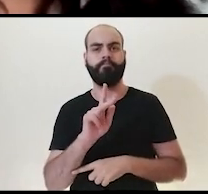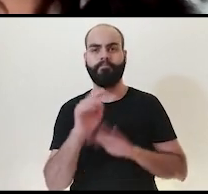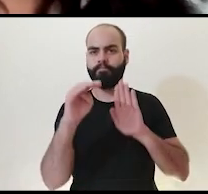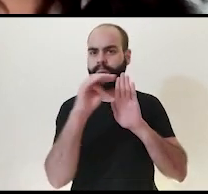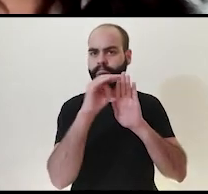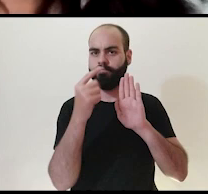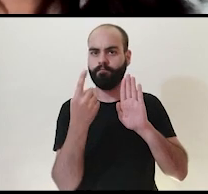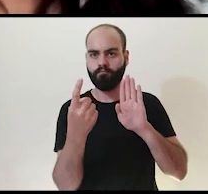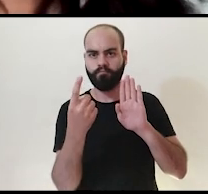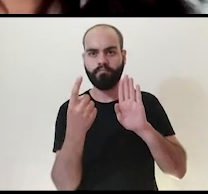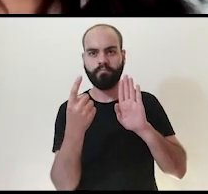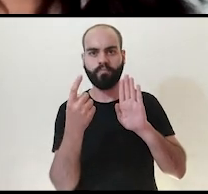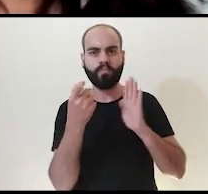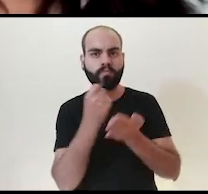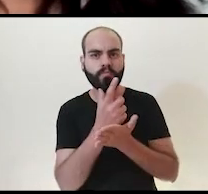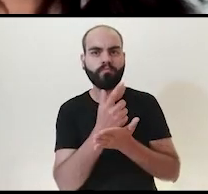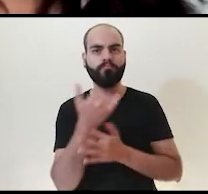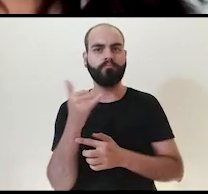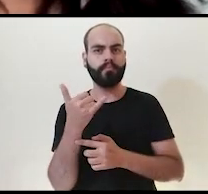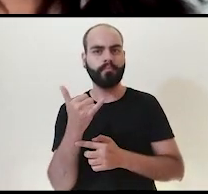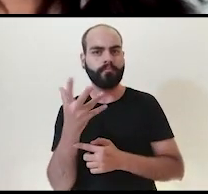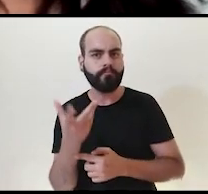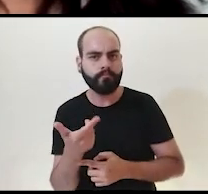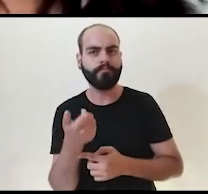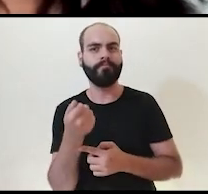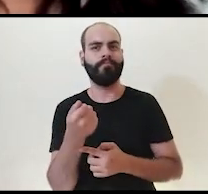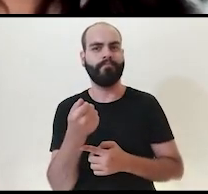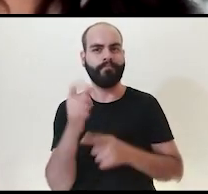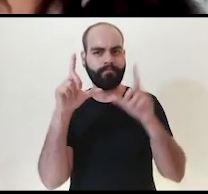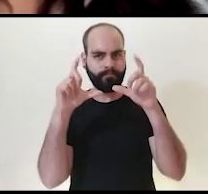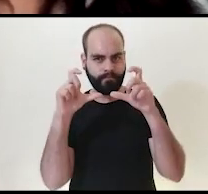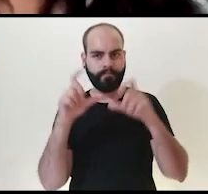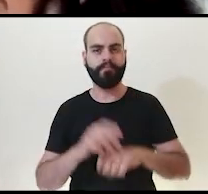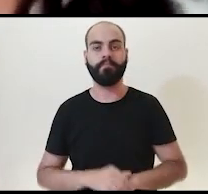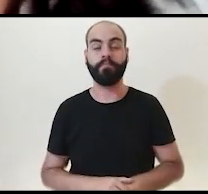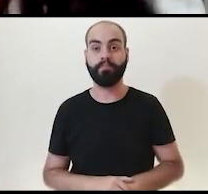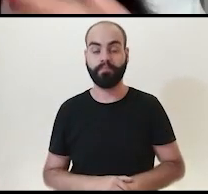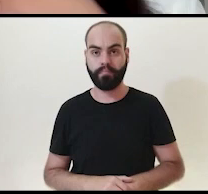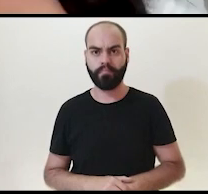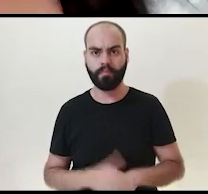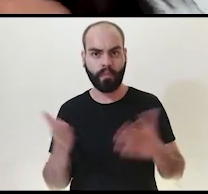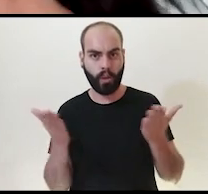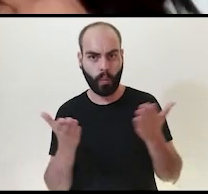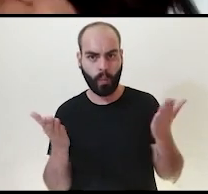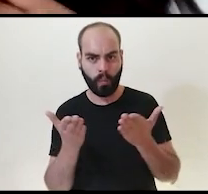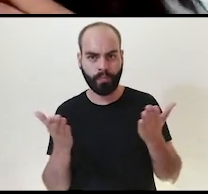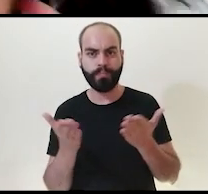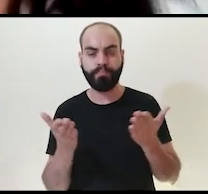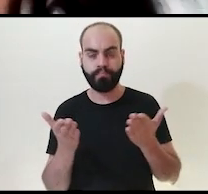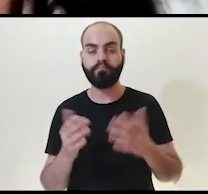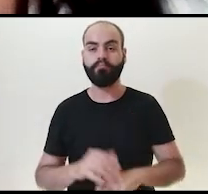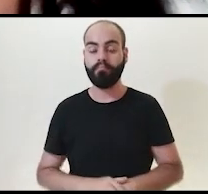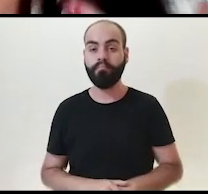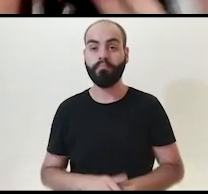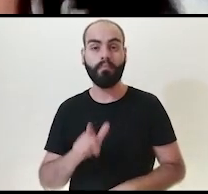eu coloquei que, se possível, investir mesmo num celular que tenha uma boa câmera. E hoje, E né? aí. Desculpa te cortar, Aline. A gente